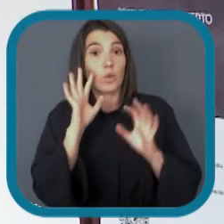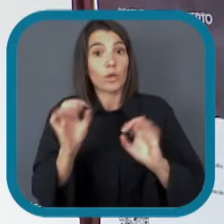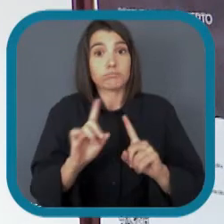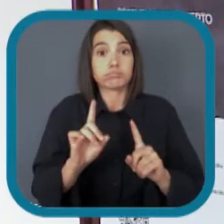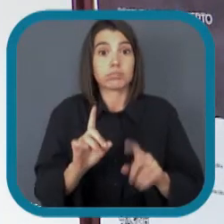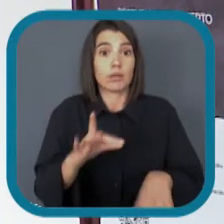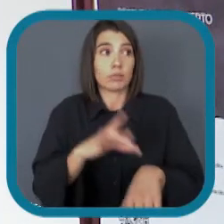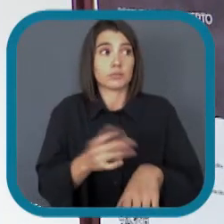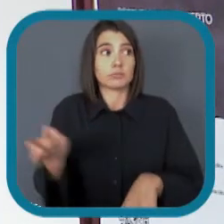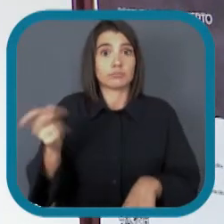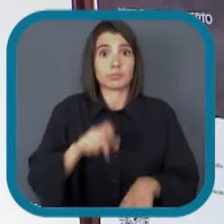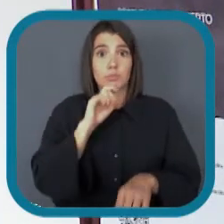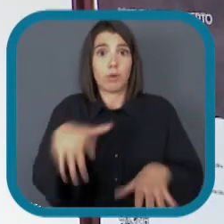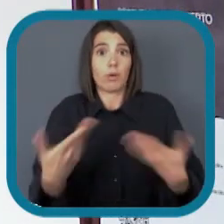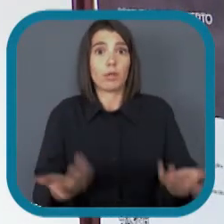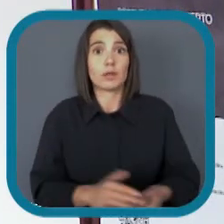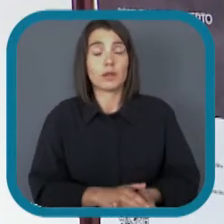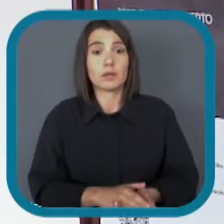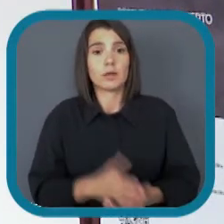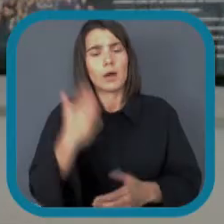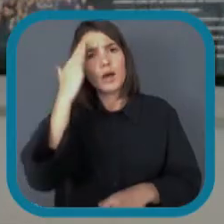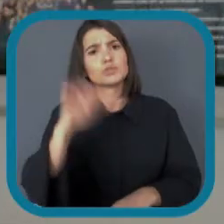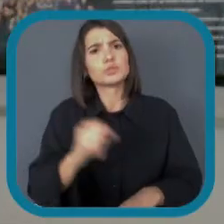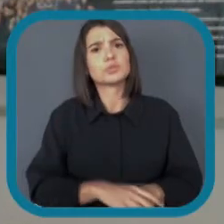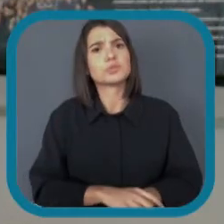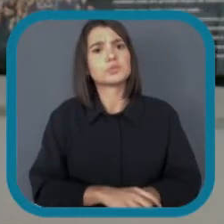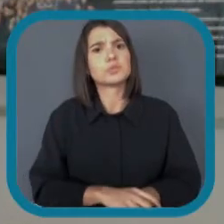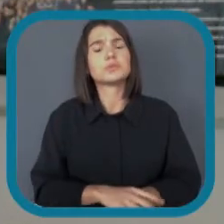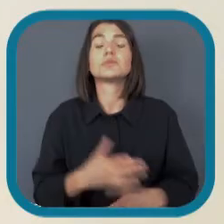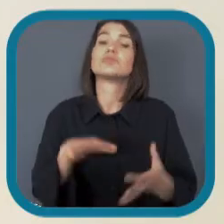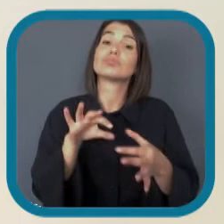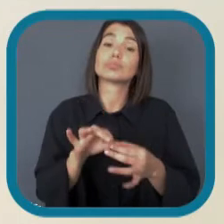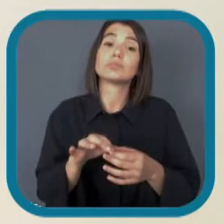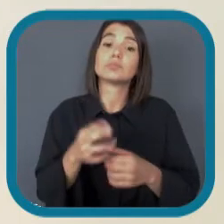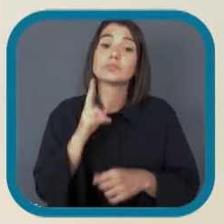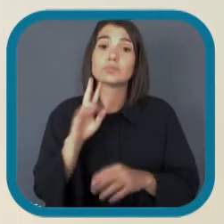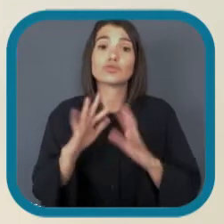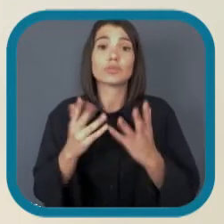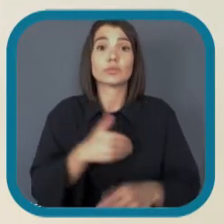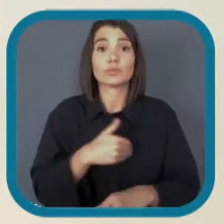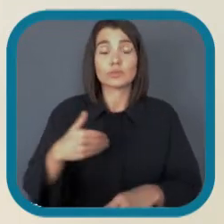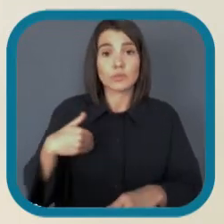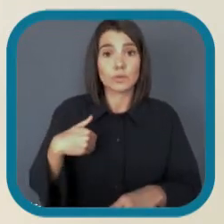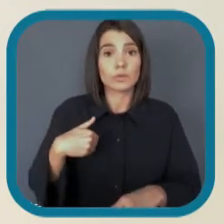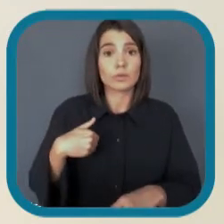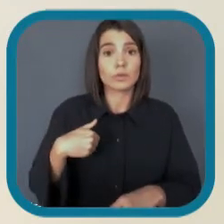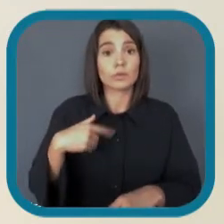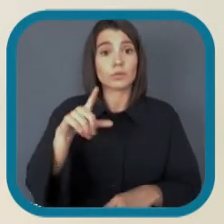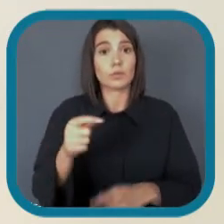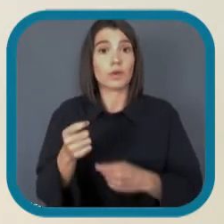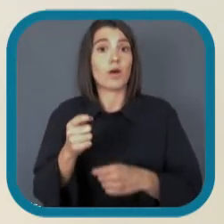Se não tivermos cuidados, toda a gente pode contrair a doença. Eu acho que sim. De acordo com a Direção-Geral de Saúde e